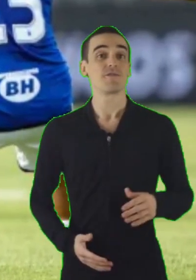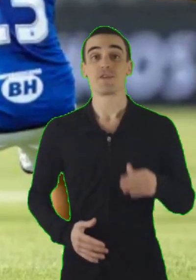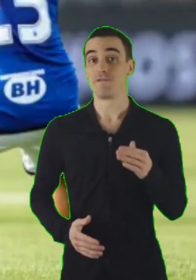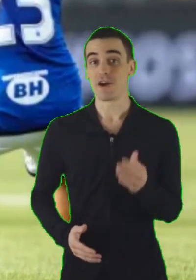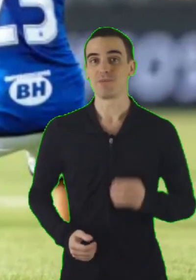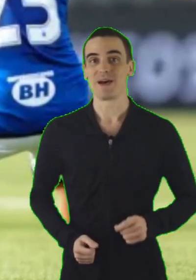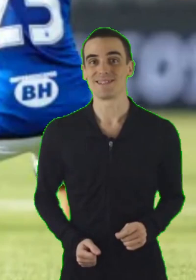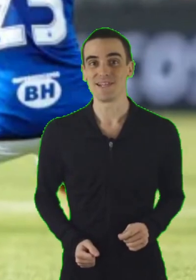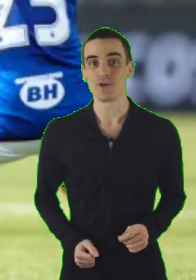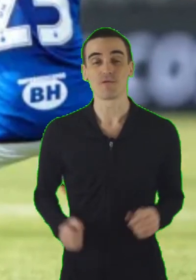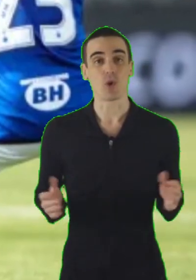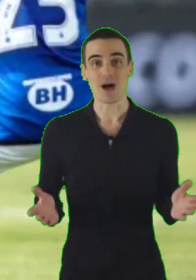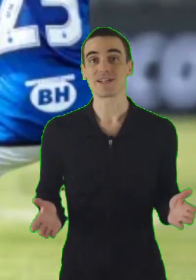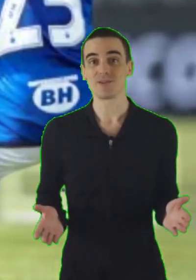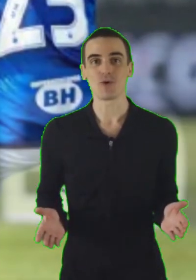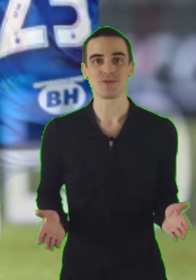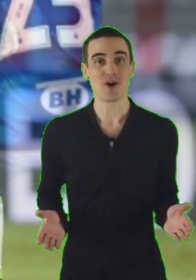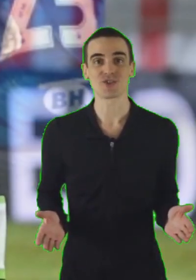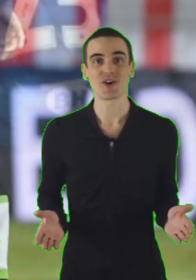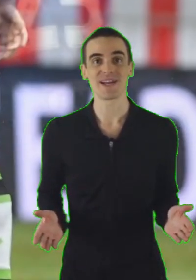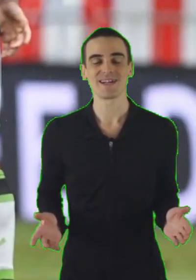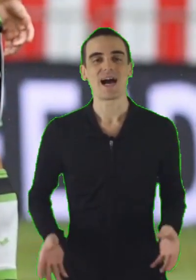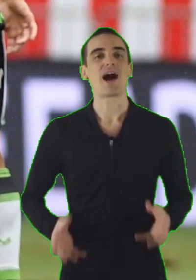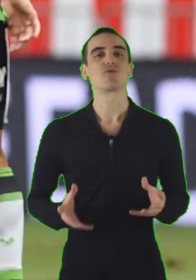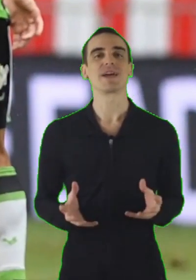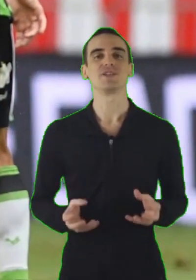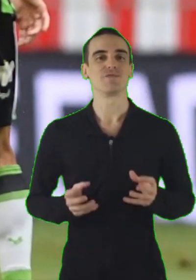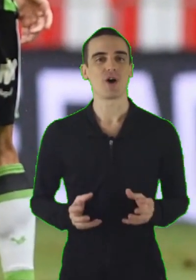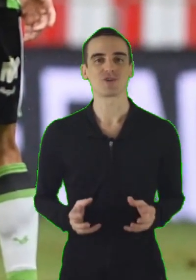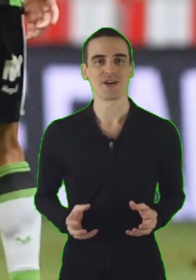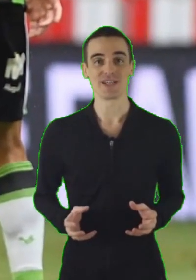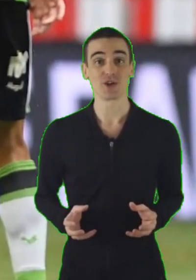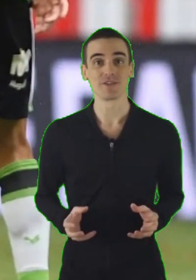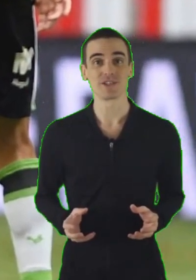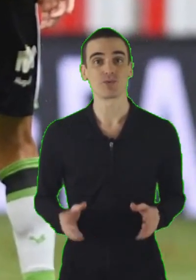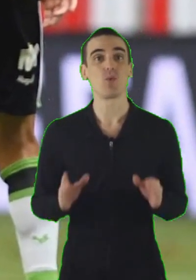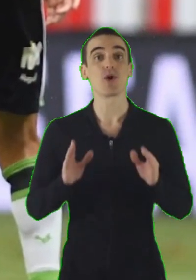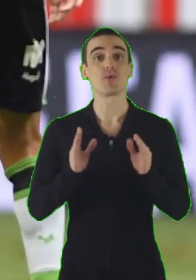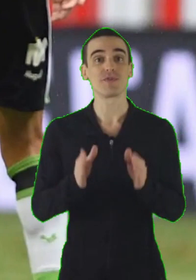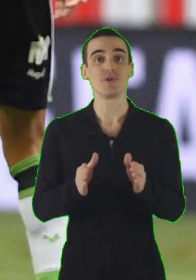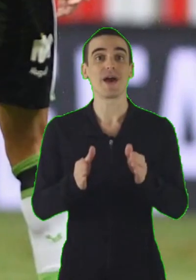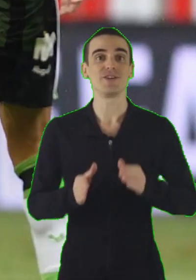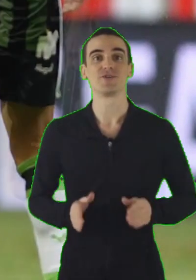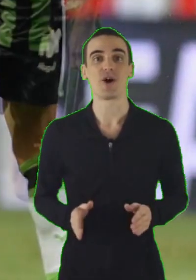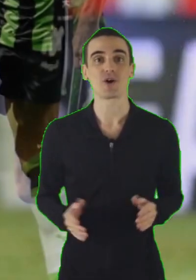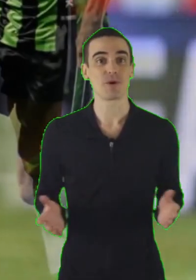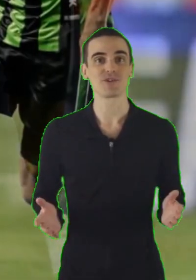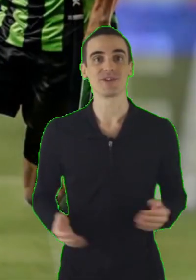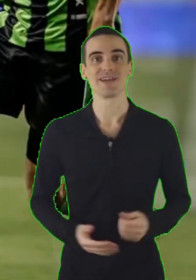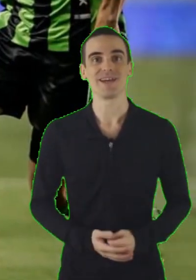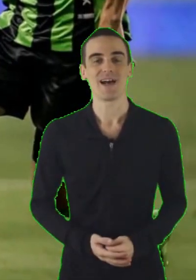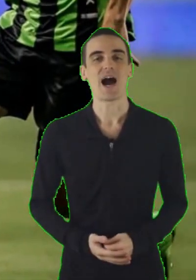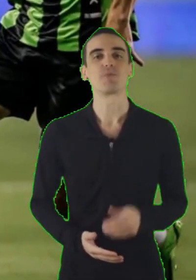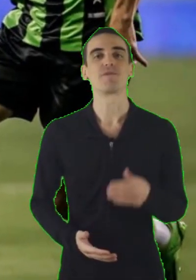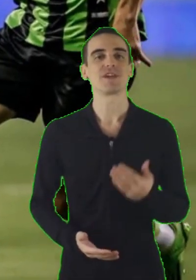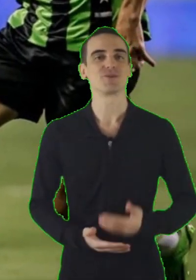adversários. Nem sempre elas se transformam em finalizações ou chances claras de gols, mas há uma exposição clara dos zagueiros, dos laterais e de Matheus